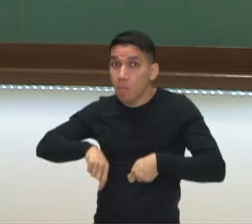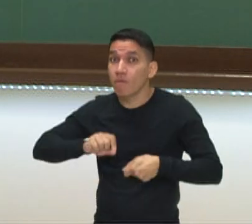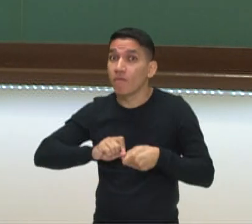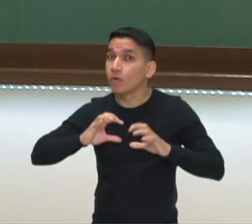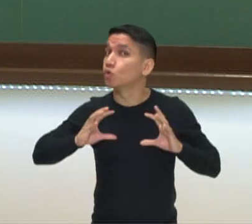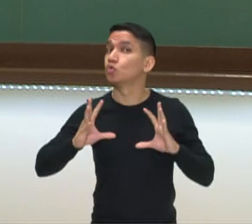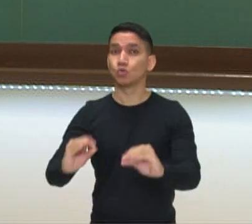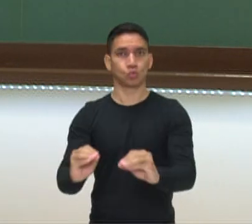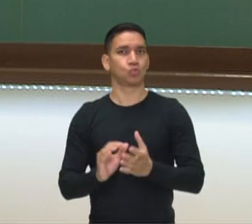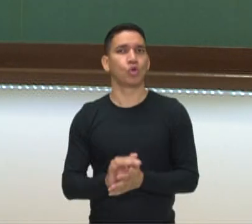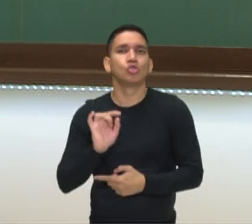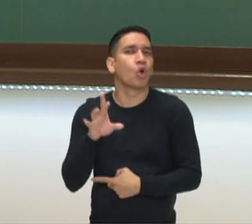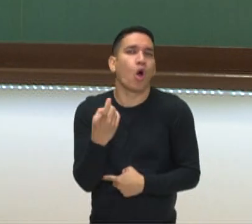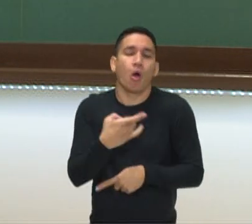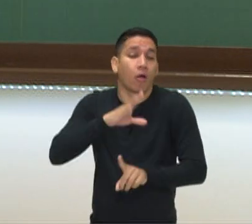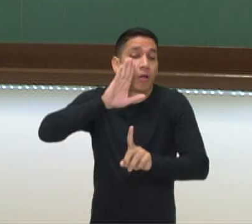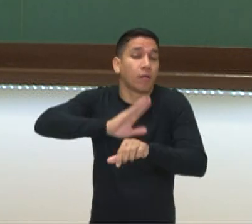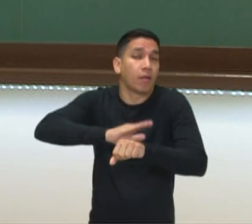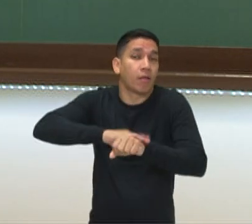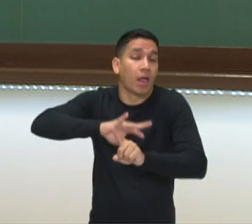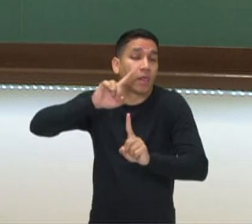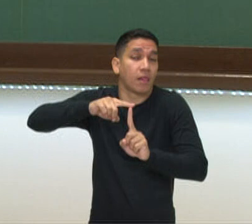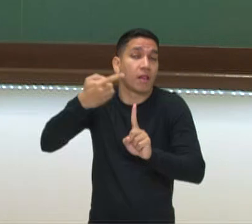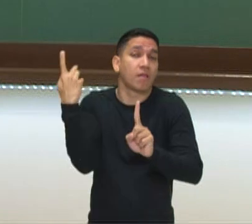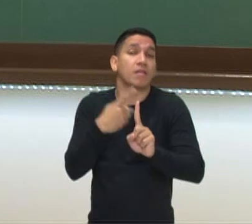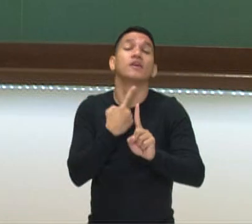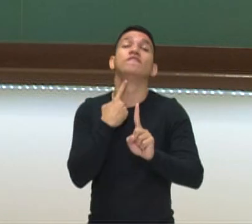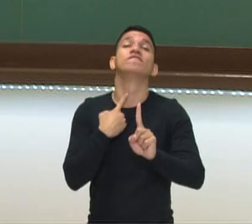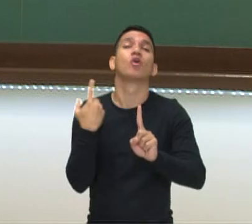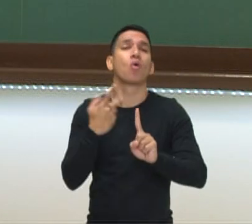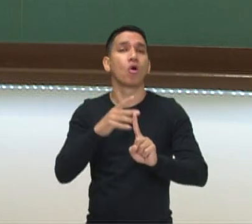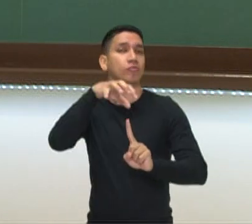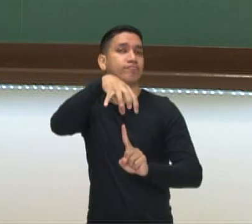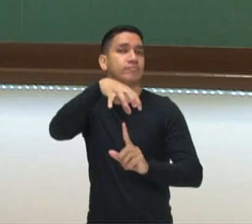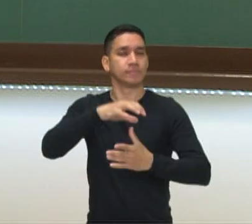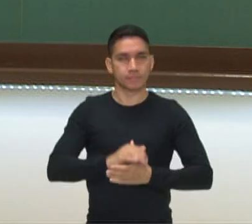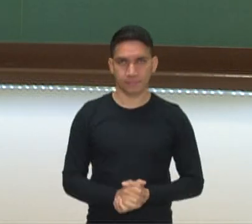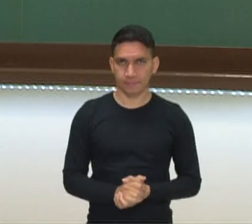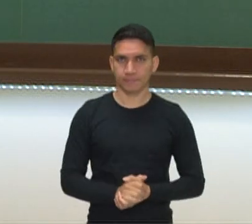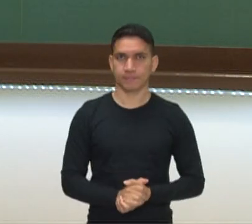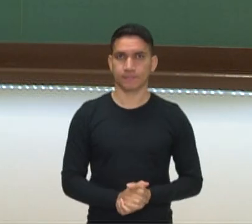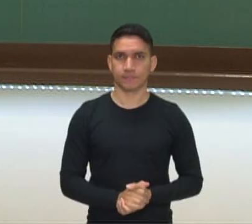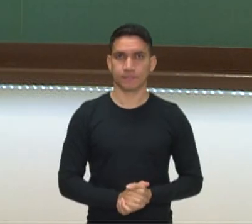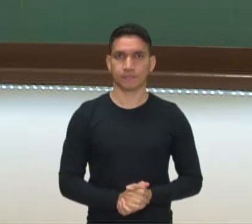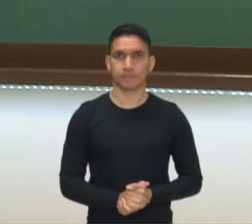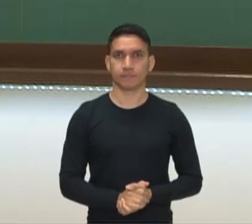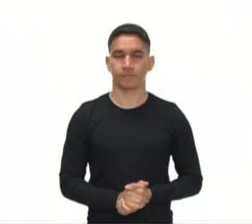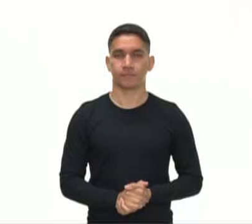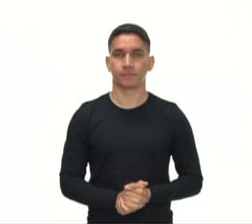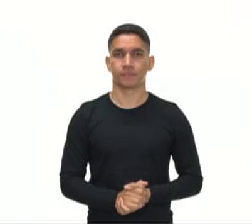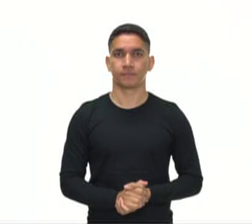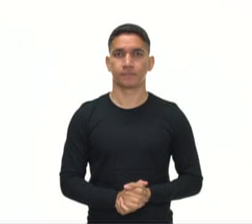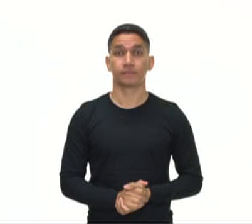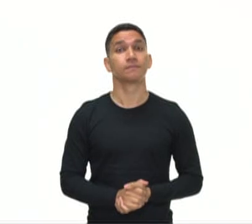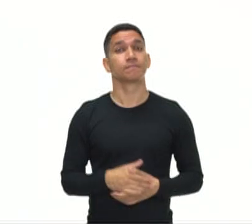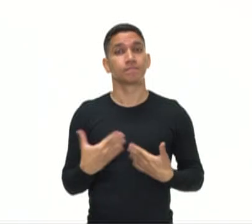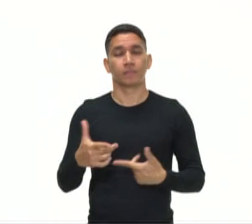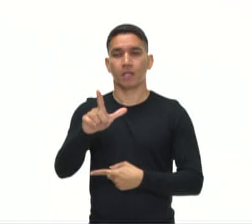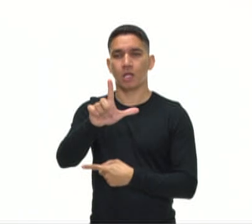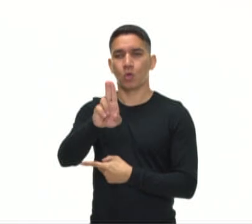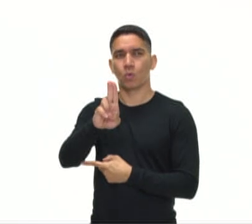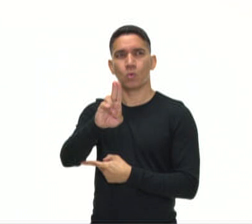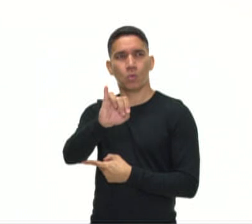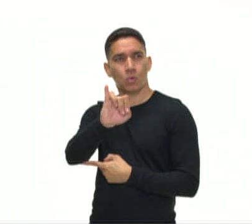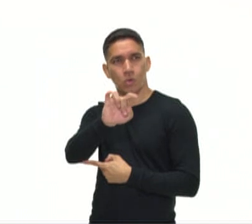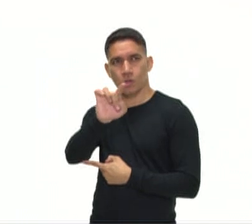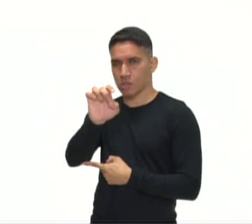só depende única e exclusivamente da vontade dele, o rei, tá? Luís XIV,